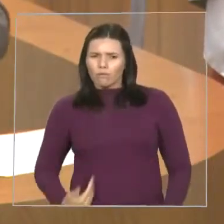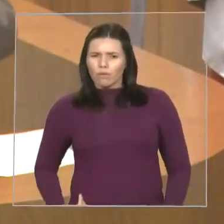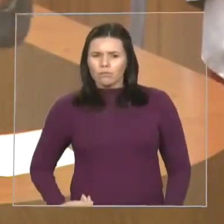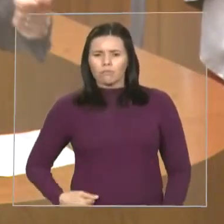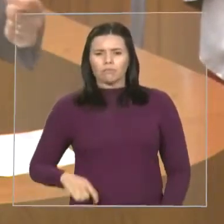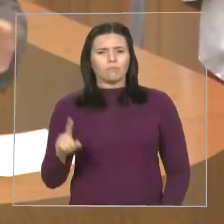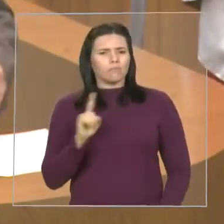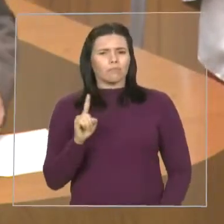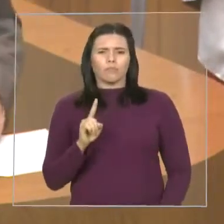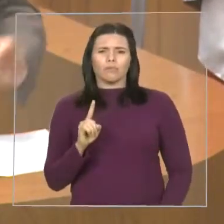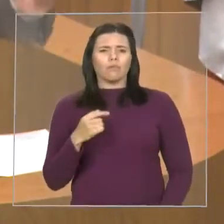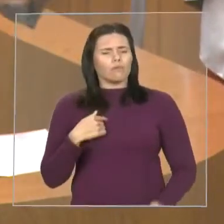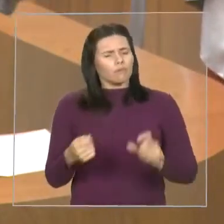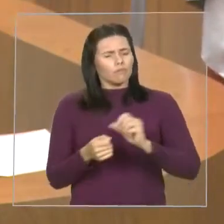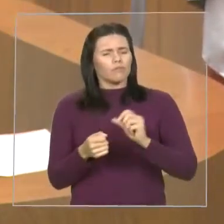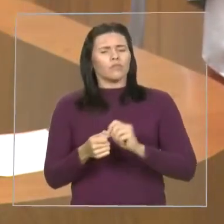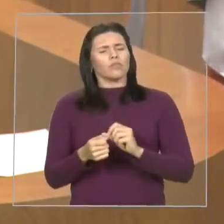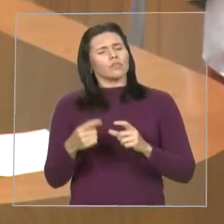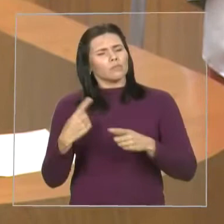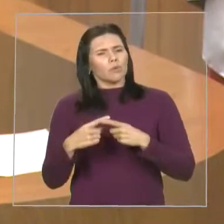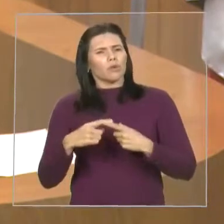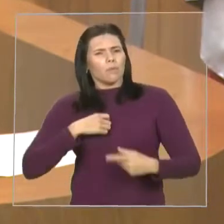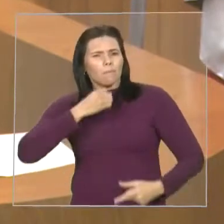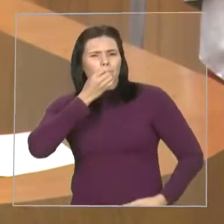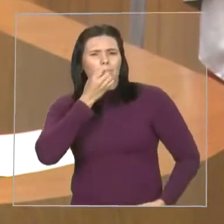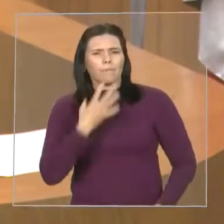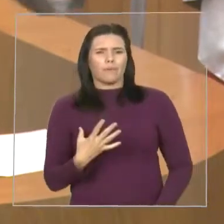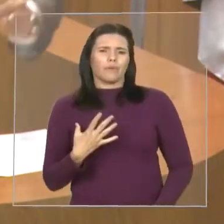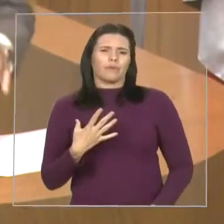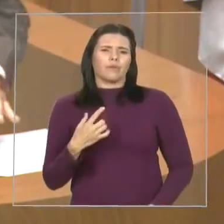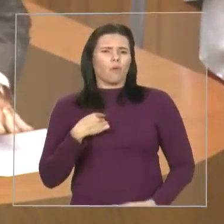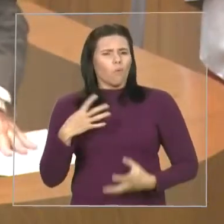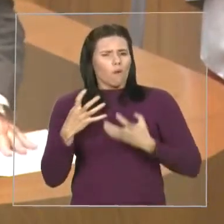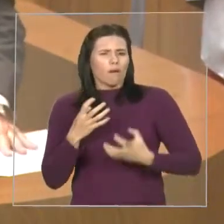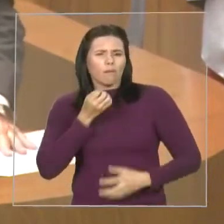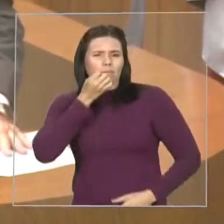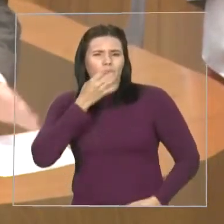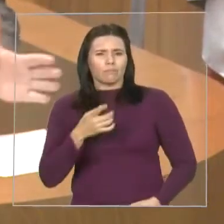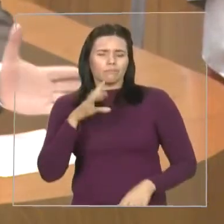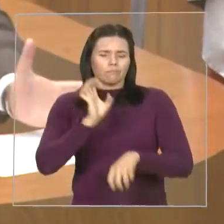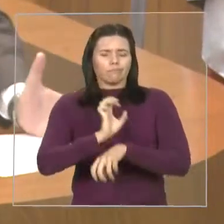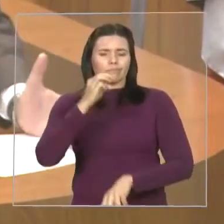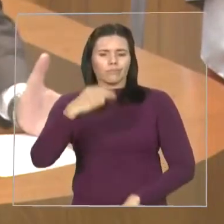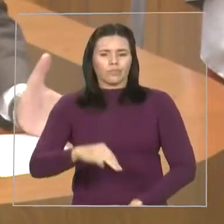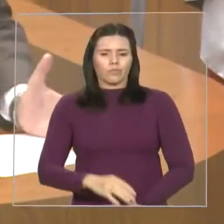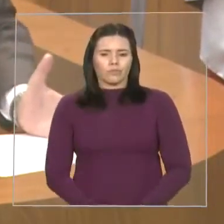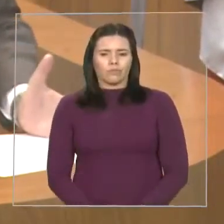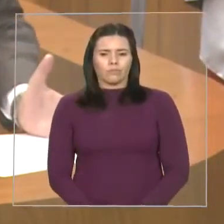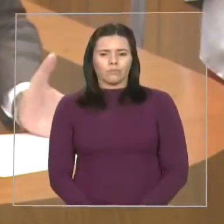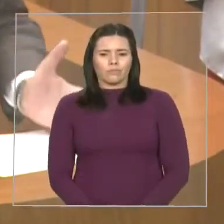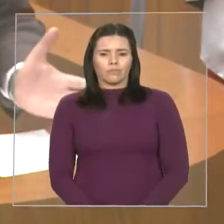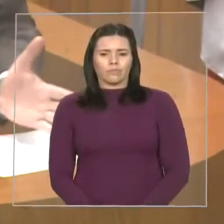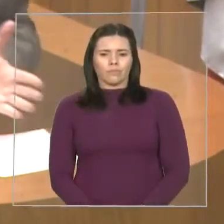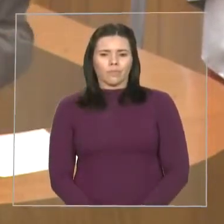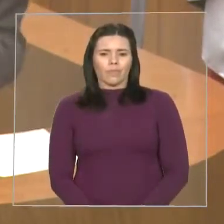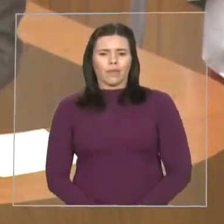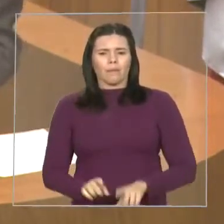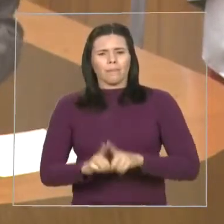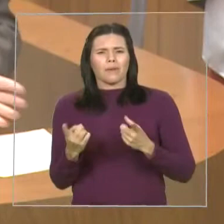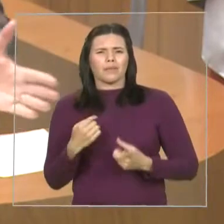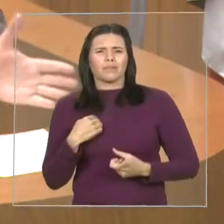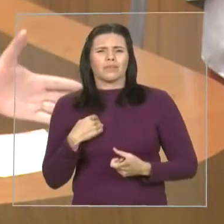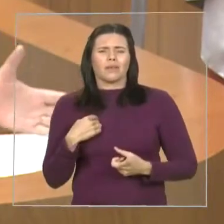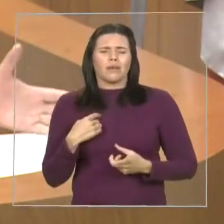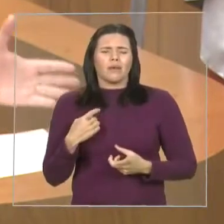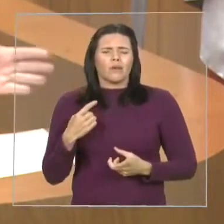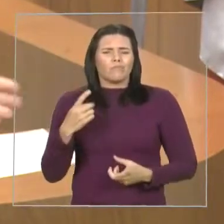Mas eu fiz porque é para o bem do Maranhão. E esse foi o debate que a gente teve aqui em alto nível e foi aprovado o projeto. Agora é triste. a gente verificar que a